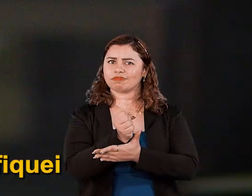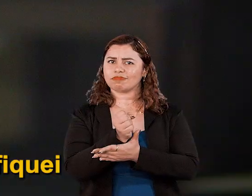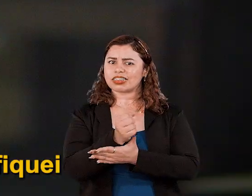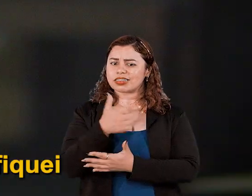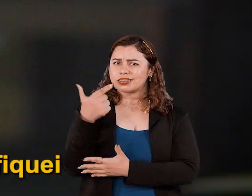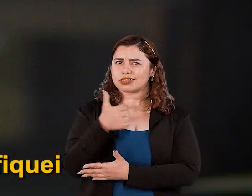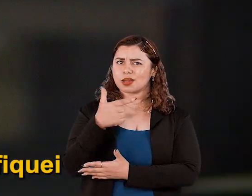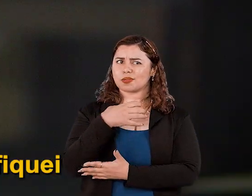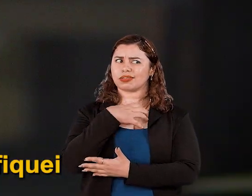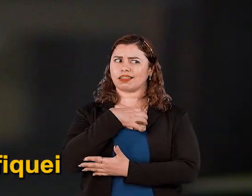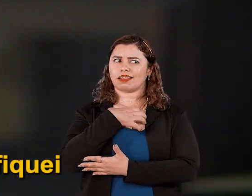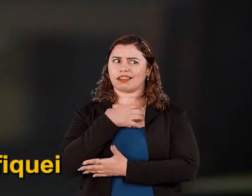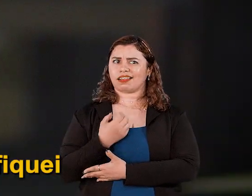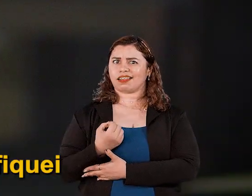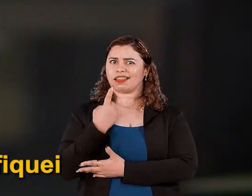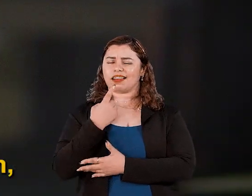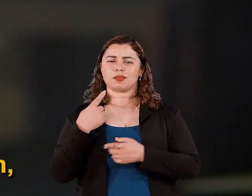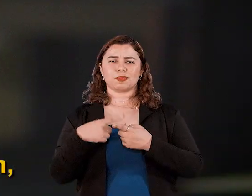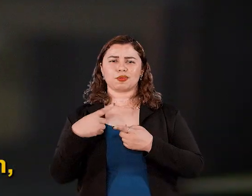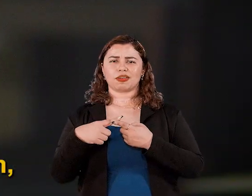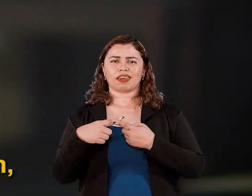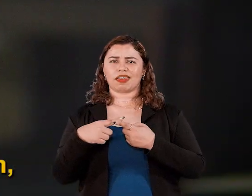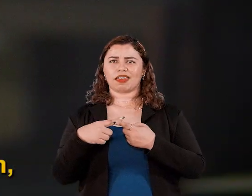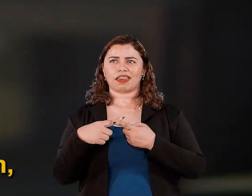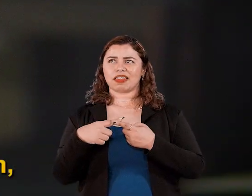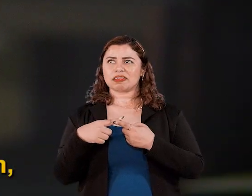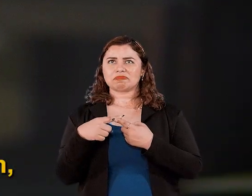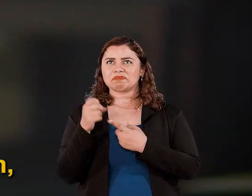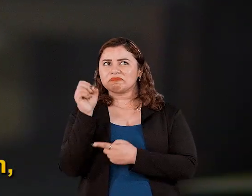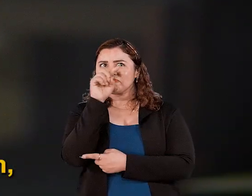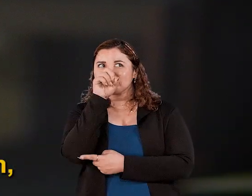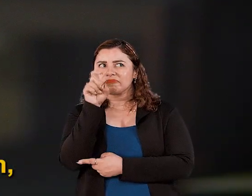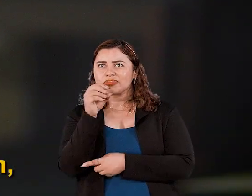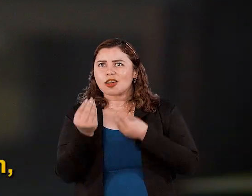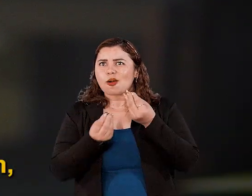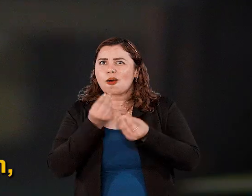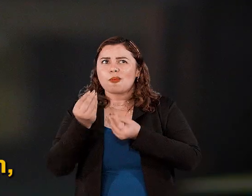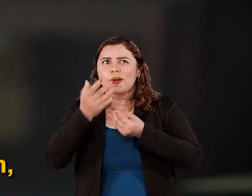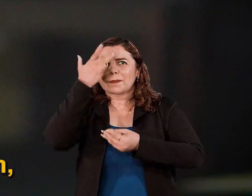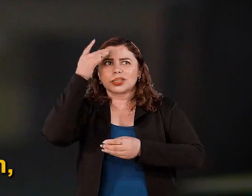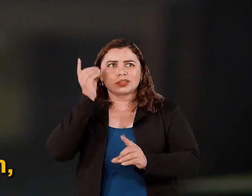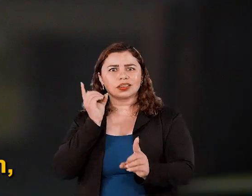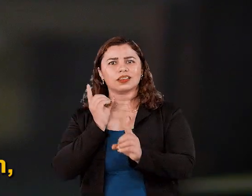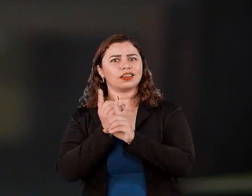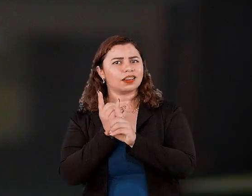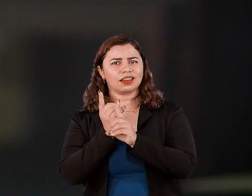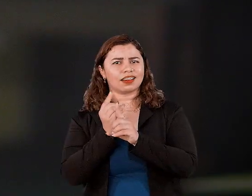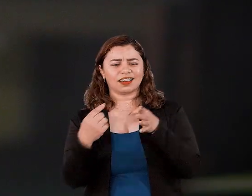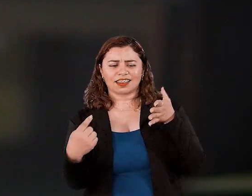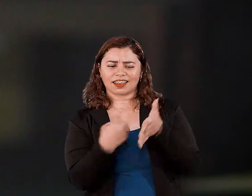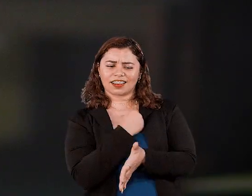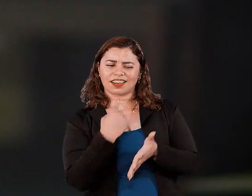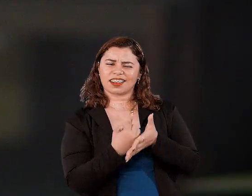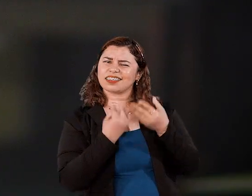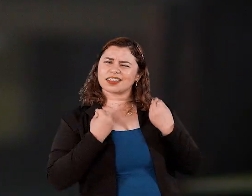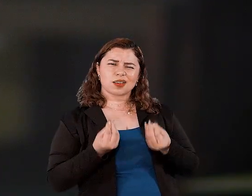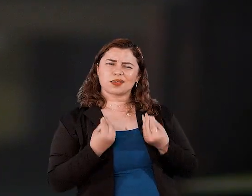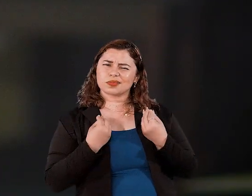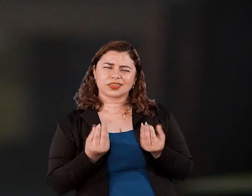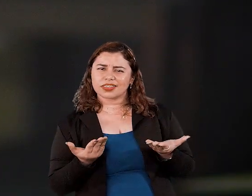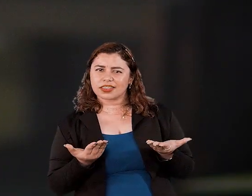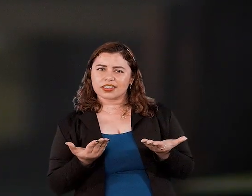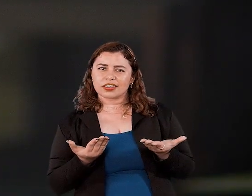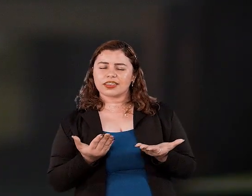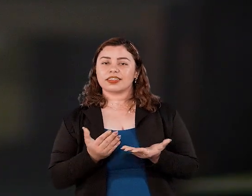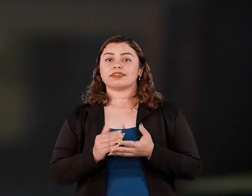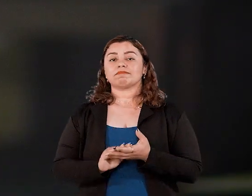choque, porque eu fiquei até sem saber como que essa pessoa chegou a mim, como que ela veio com essa